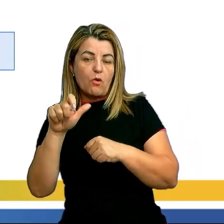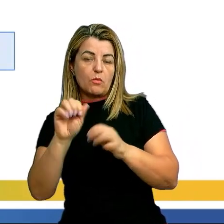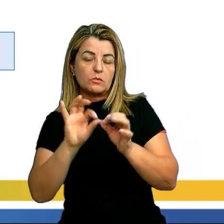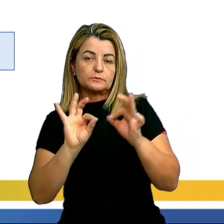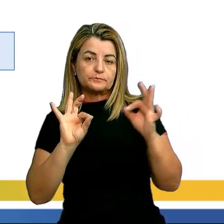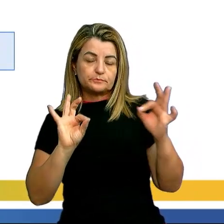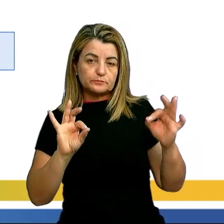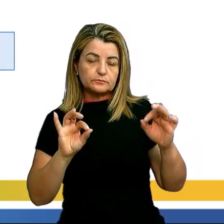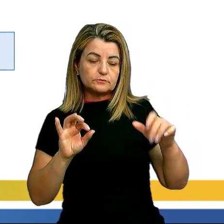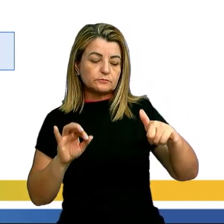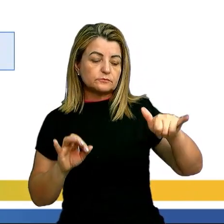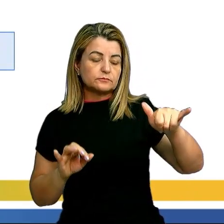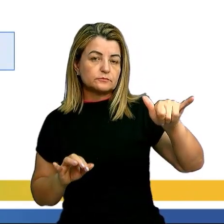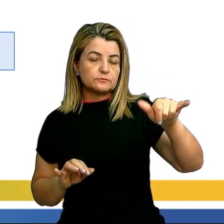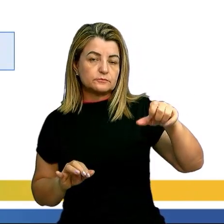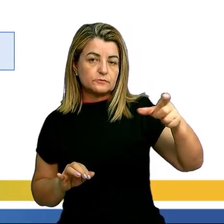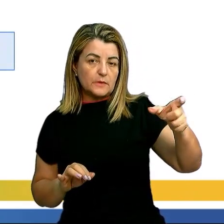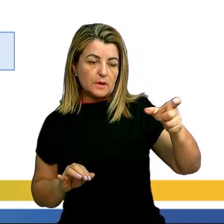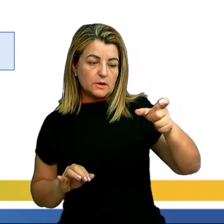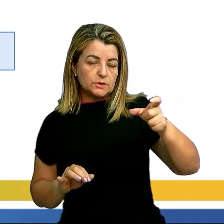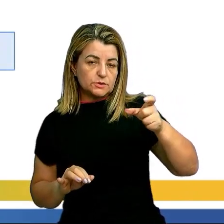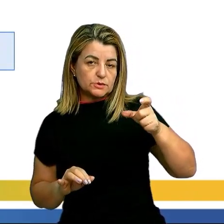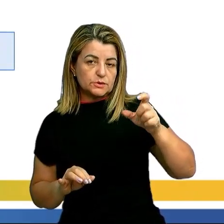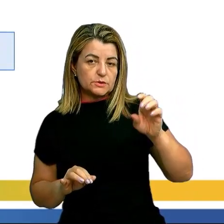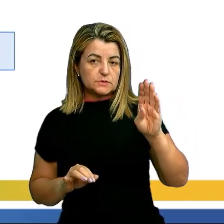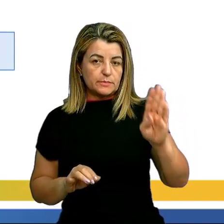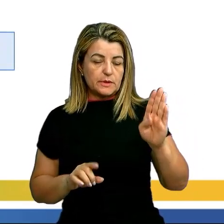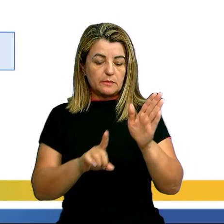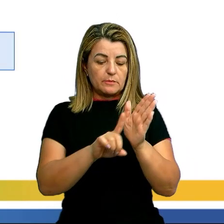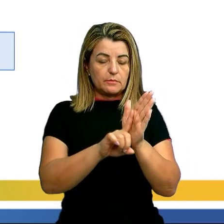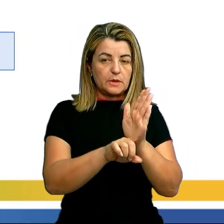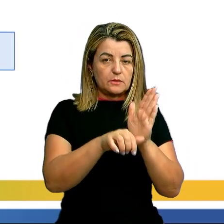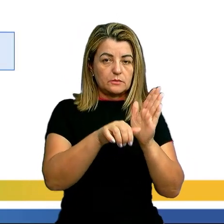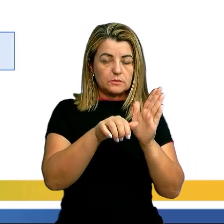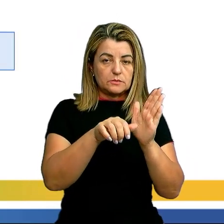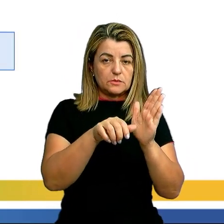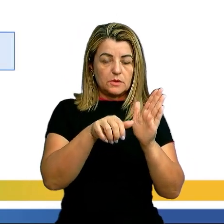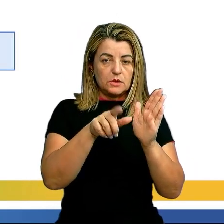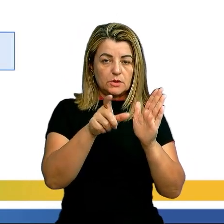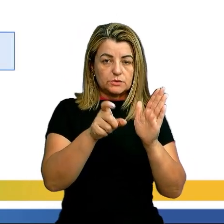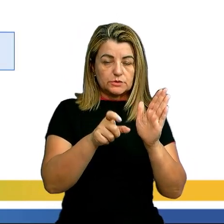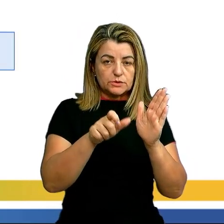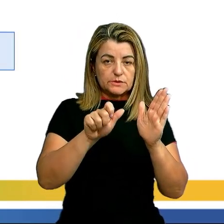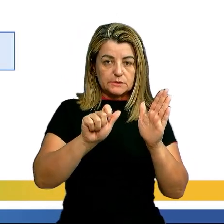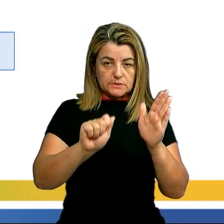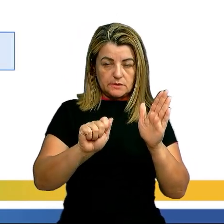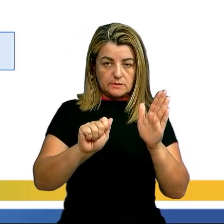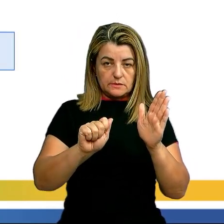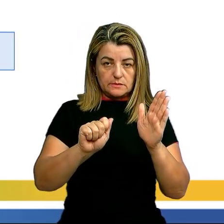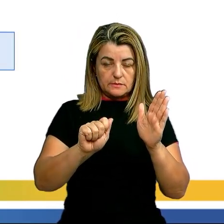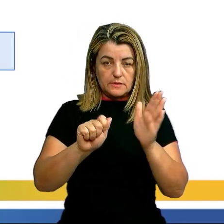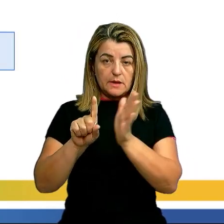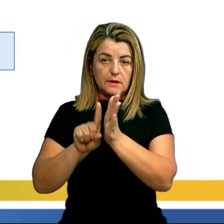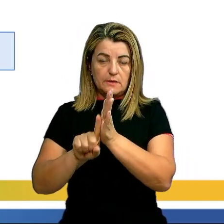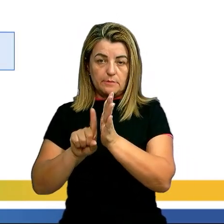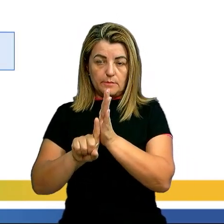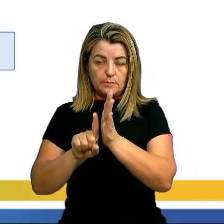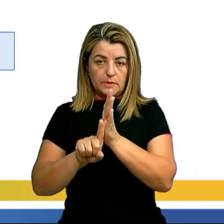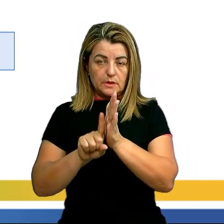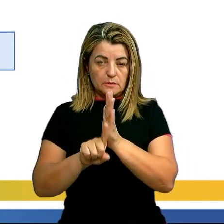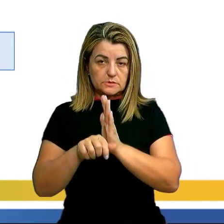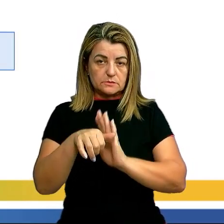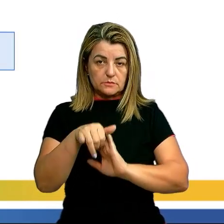de xb menos xa elevado ao quadrado e yb menos ya elevado